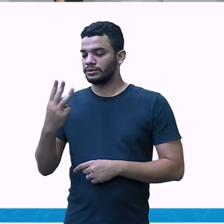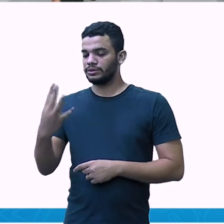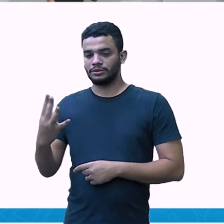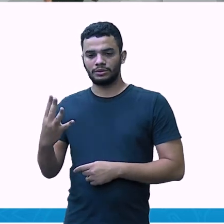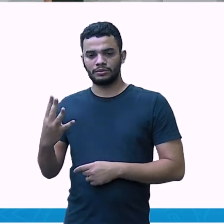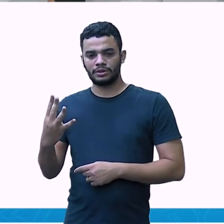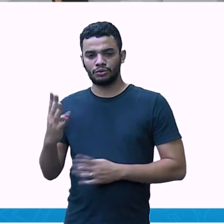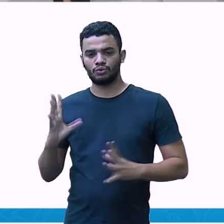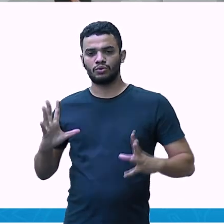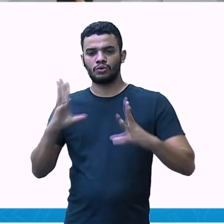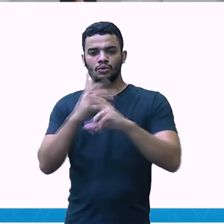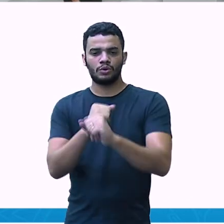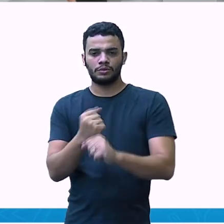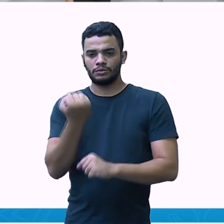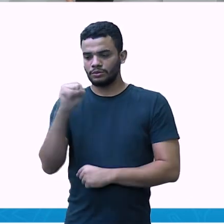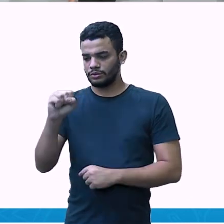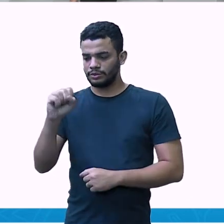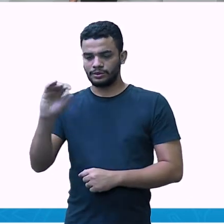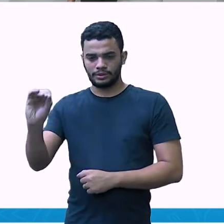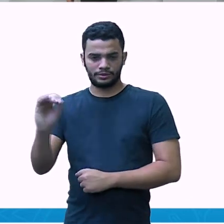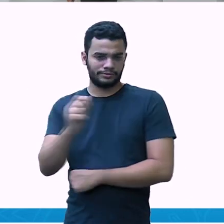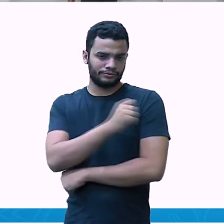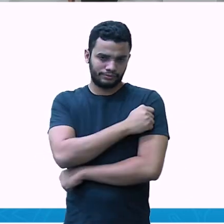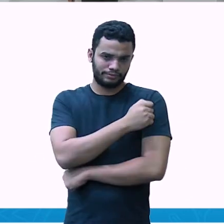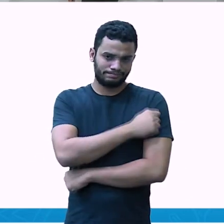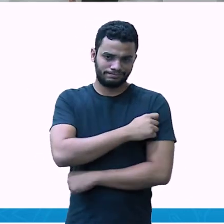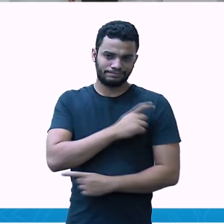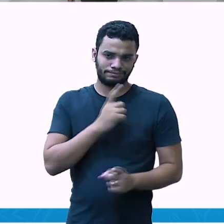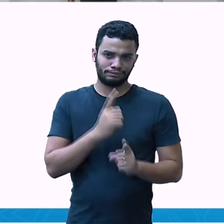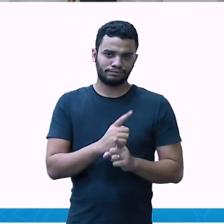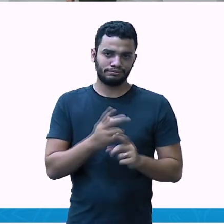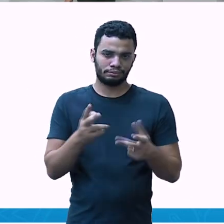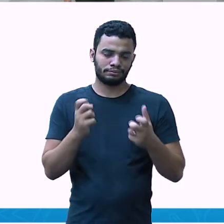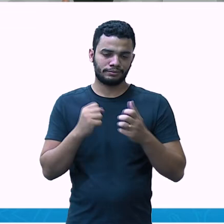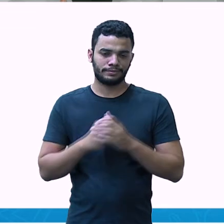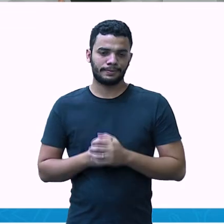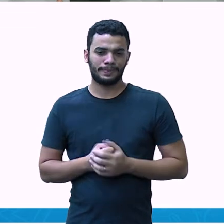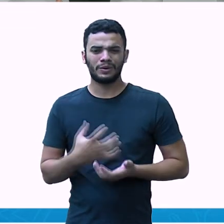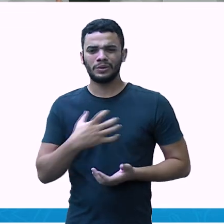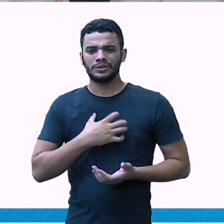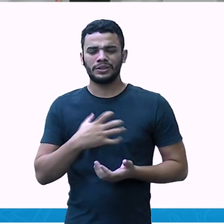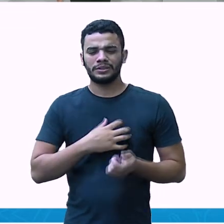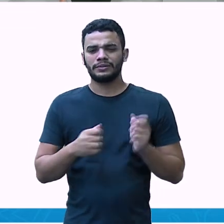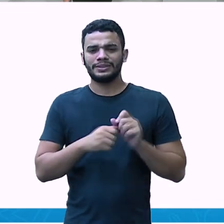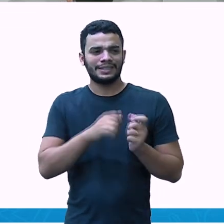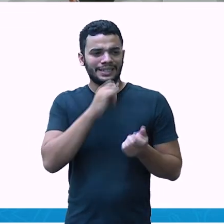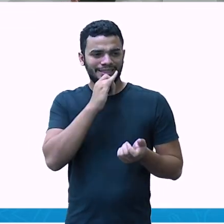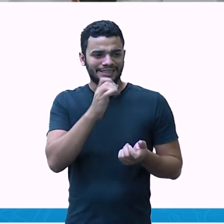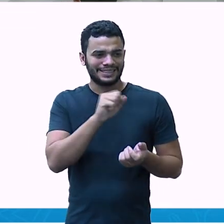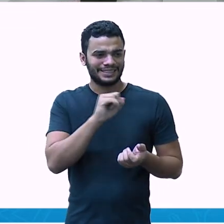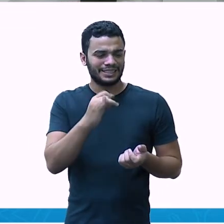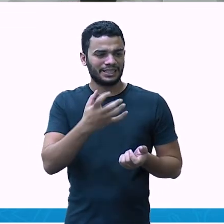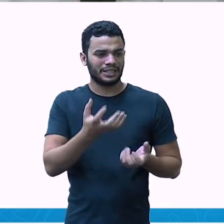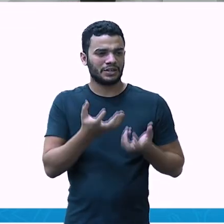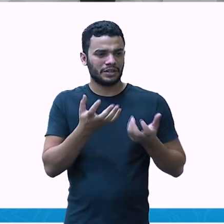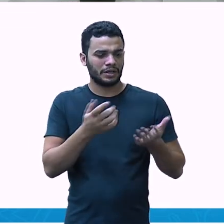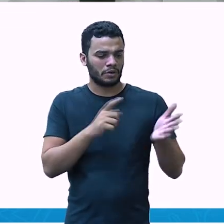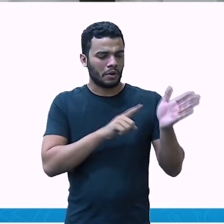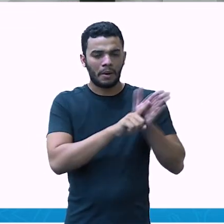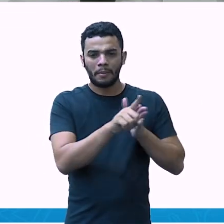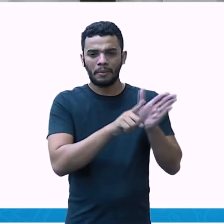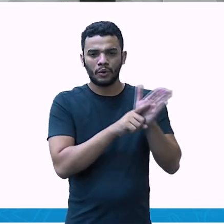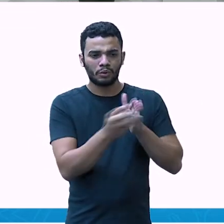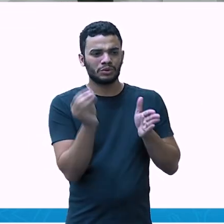80 alunos. Para fazer uma outra pergunta aqui, é mais complexo. E, para